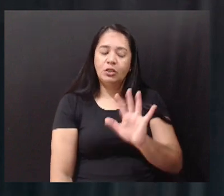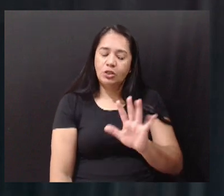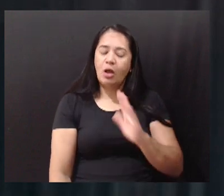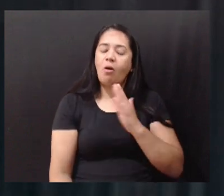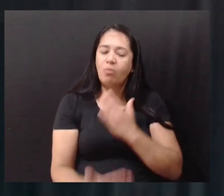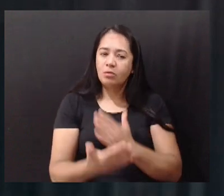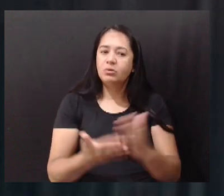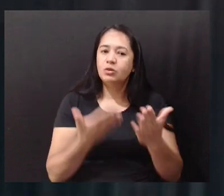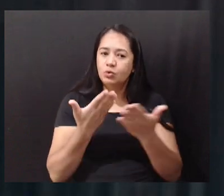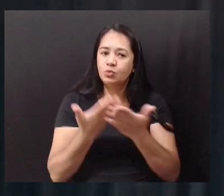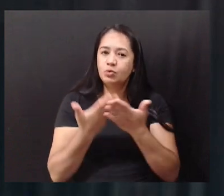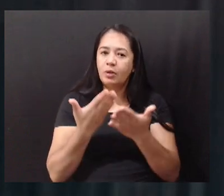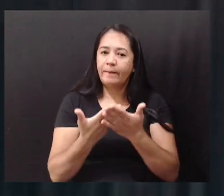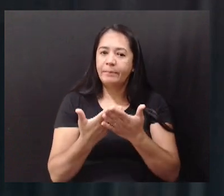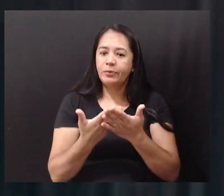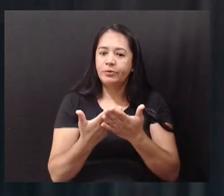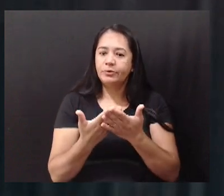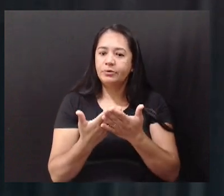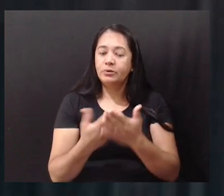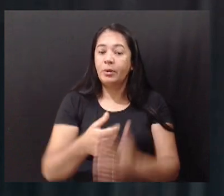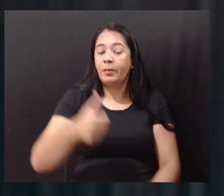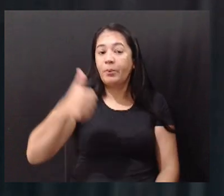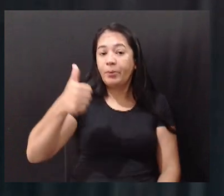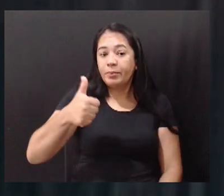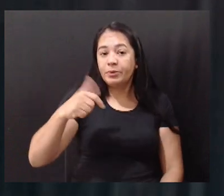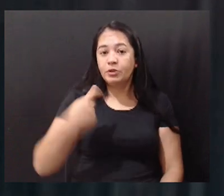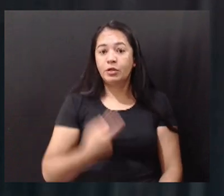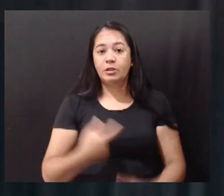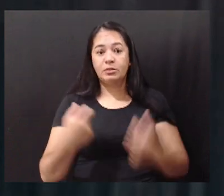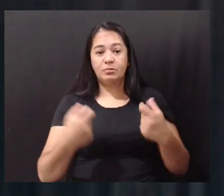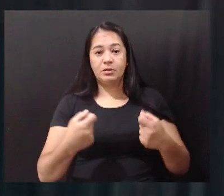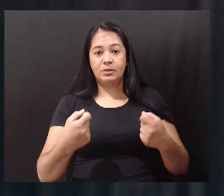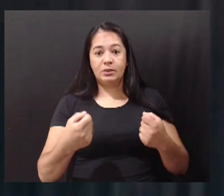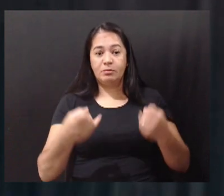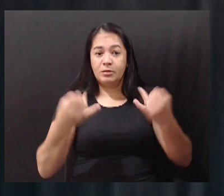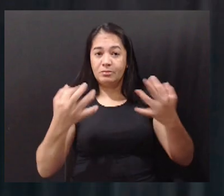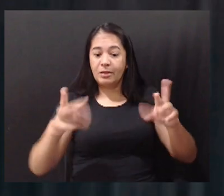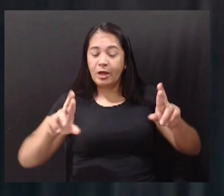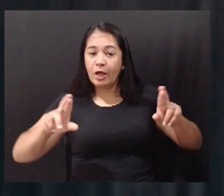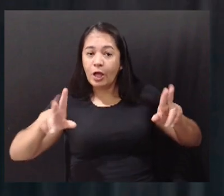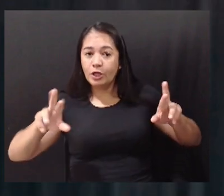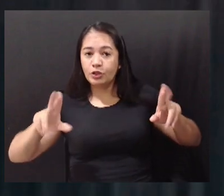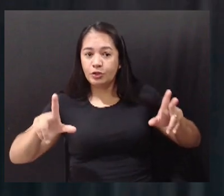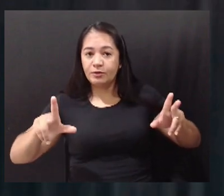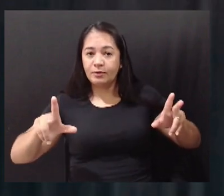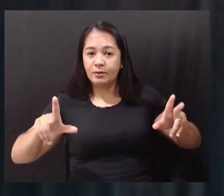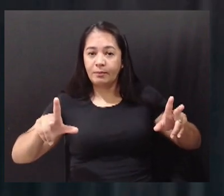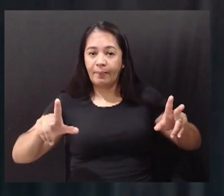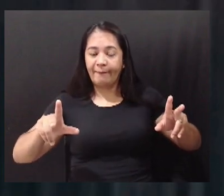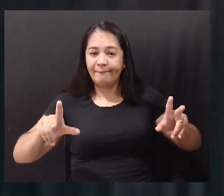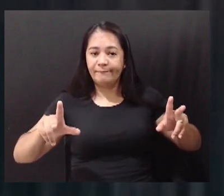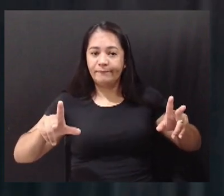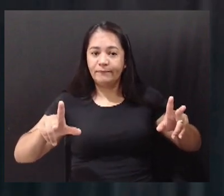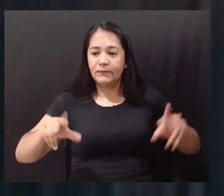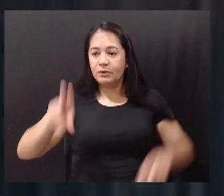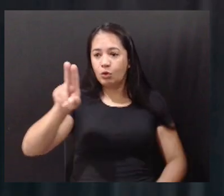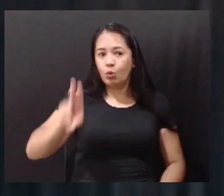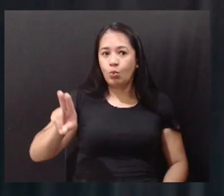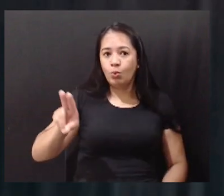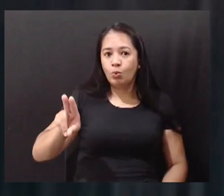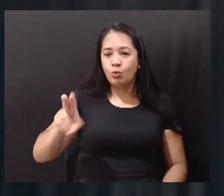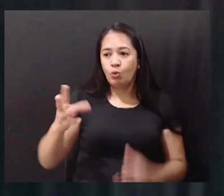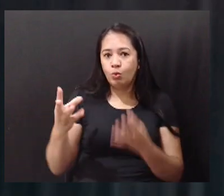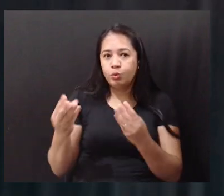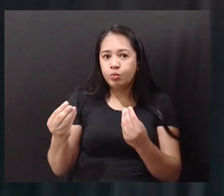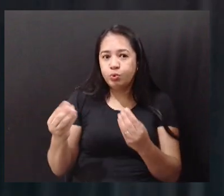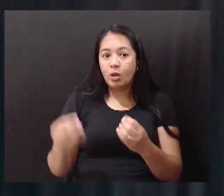que, primeiro, é importante a gente delinear a diferença realmente entre o uso excessivo, né, e quando esse